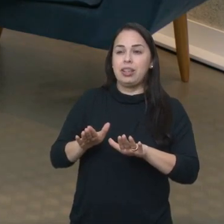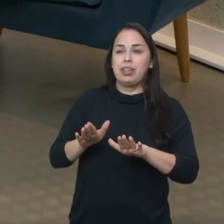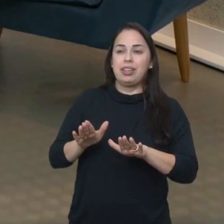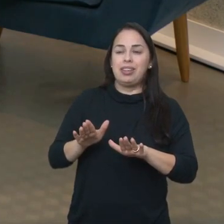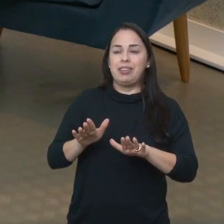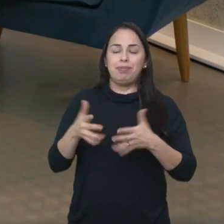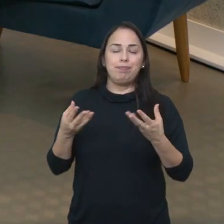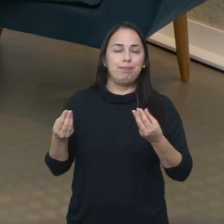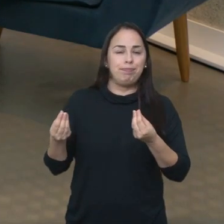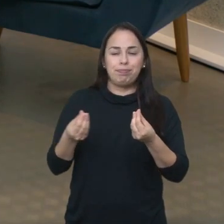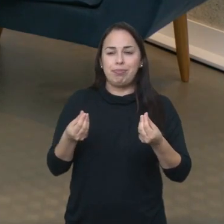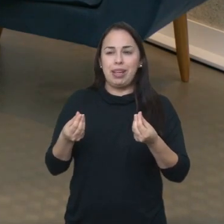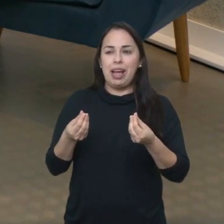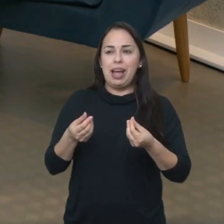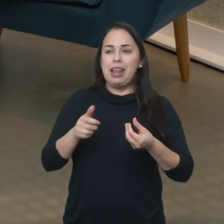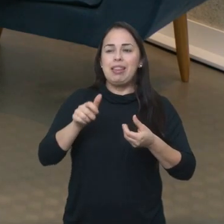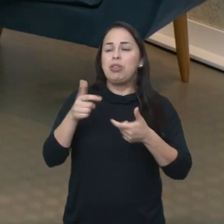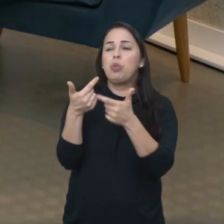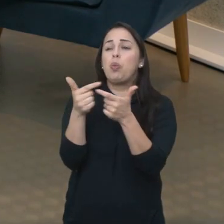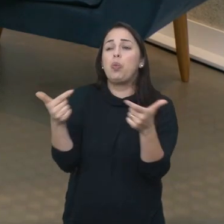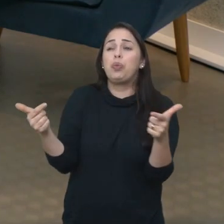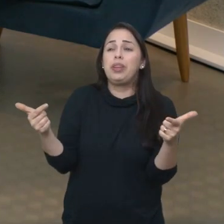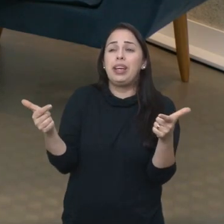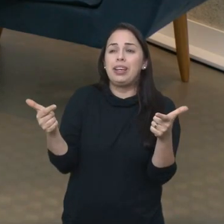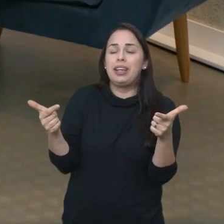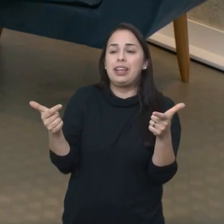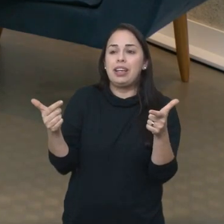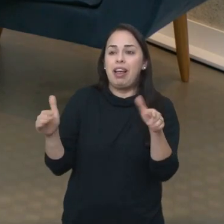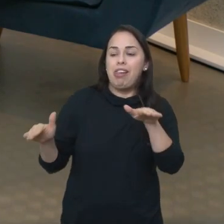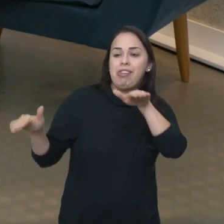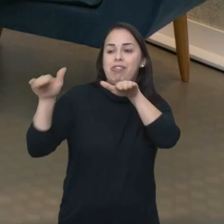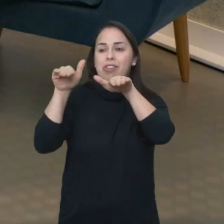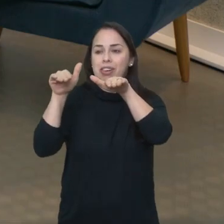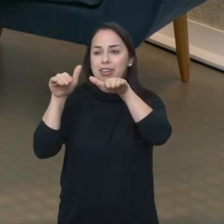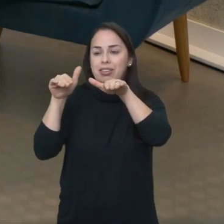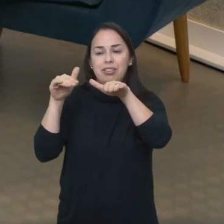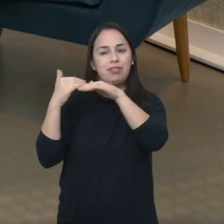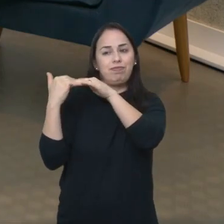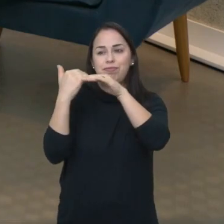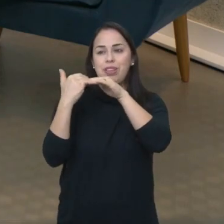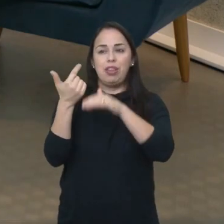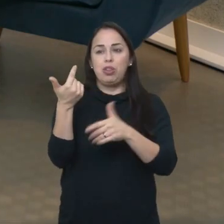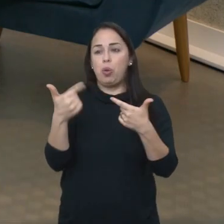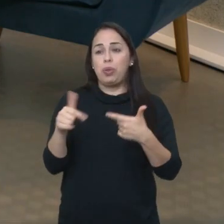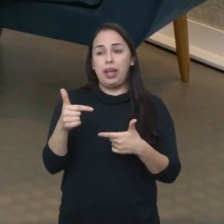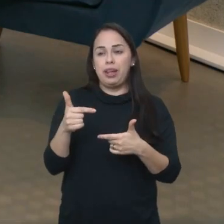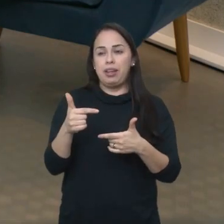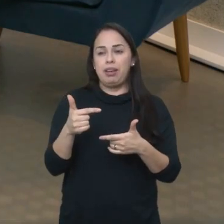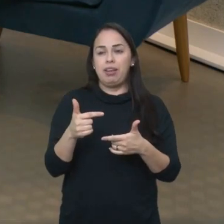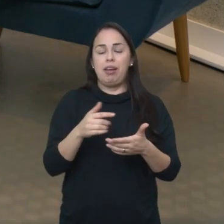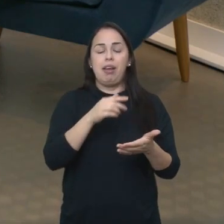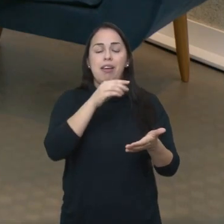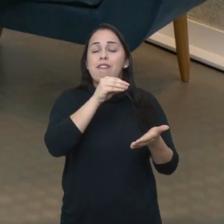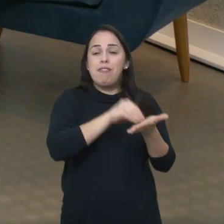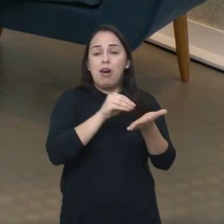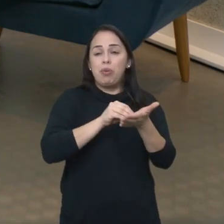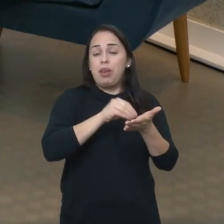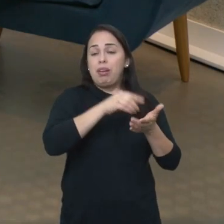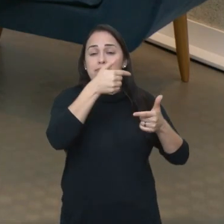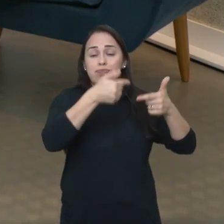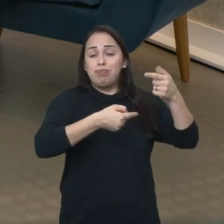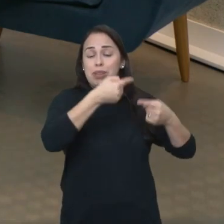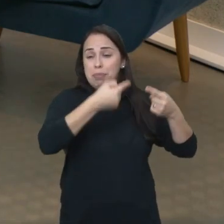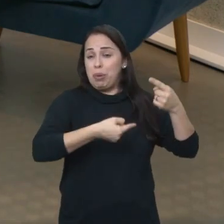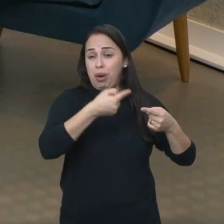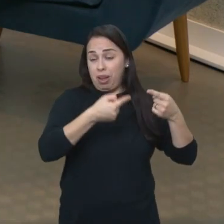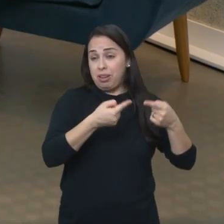de status, né, ainda não se tem essa igualdade, por questões políticas, políticas